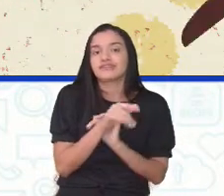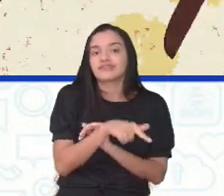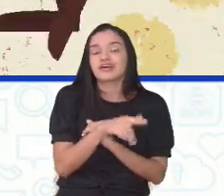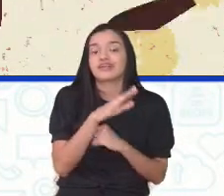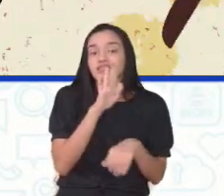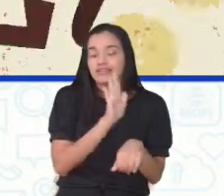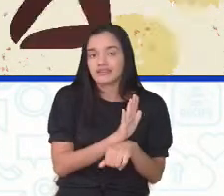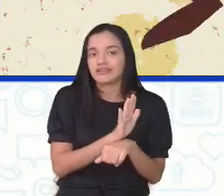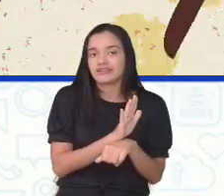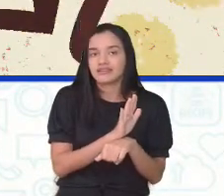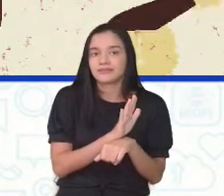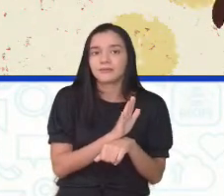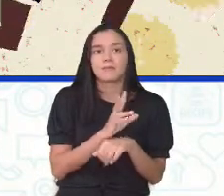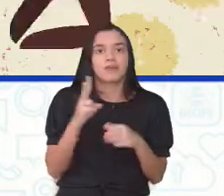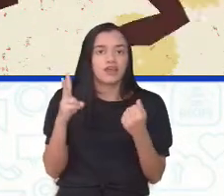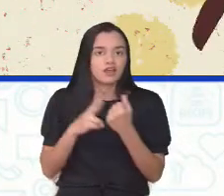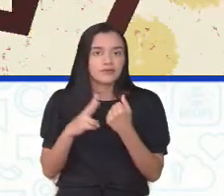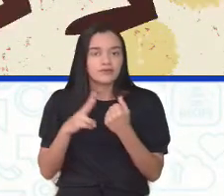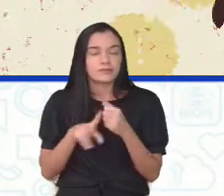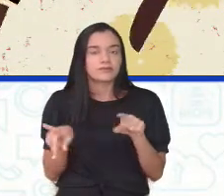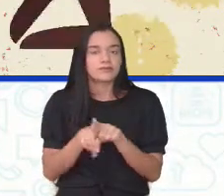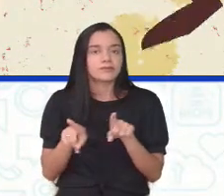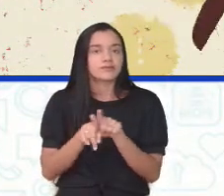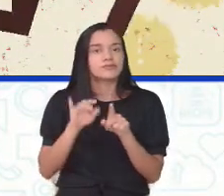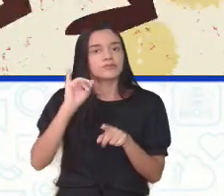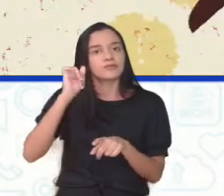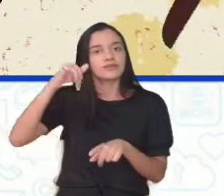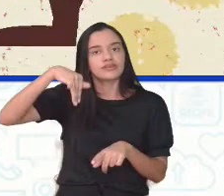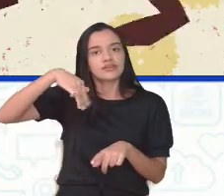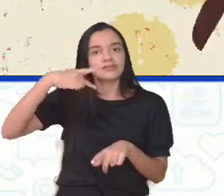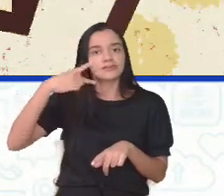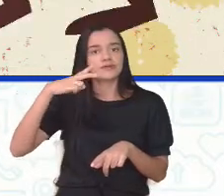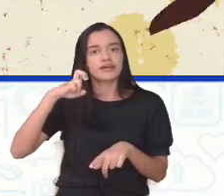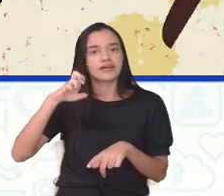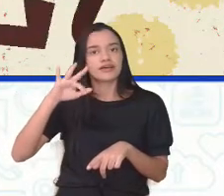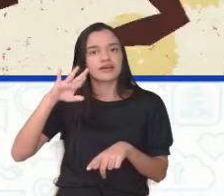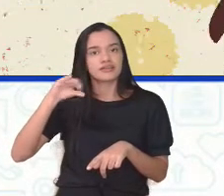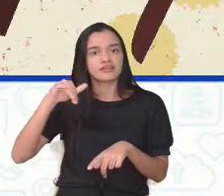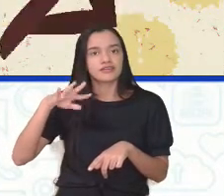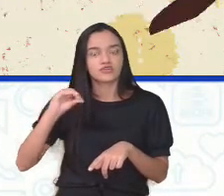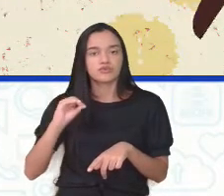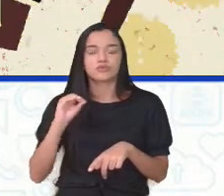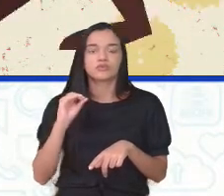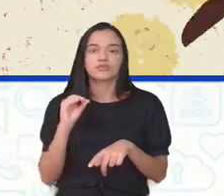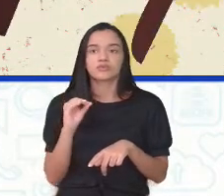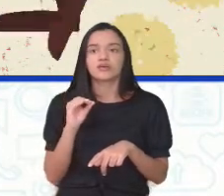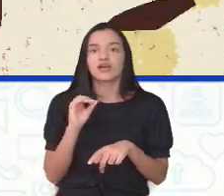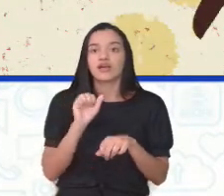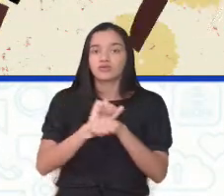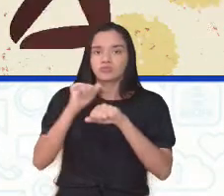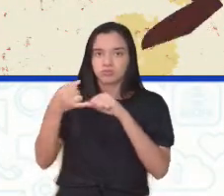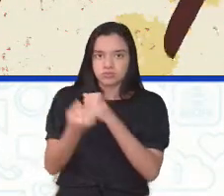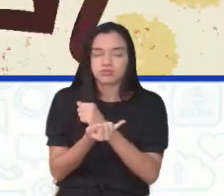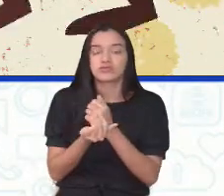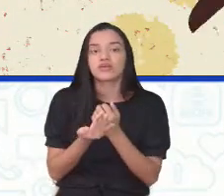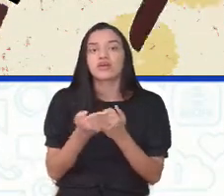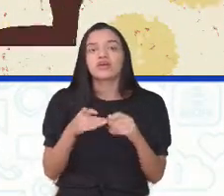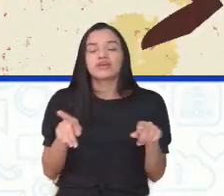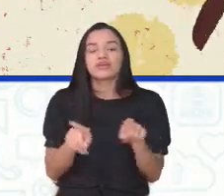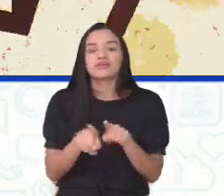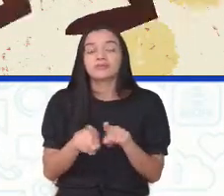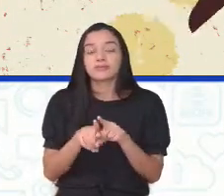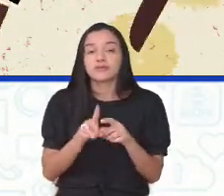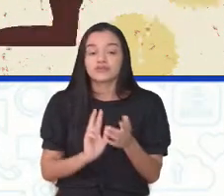tarde. Verbos no imperativo, no discurso direto, passam ao subjuntivo, no discurso indireto.